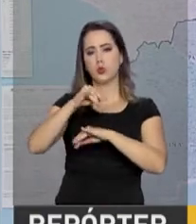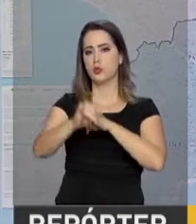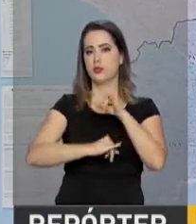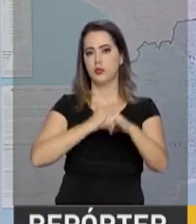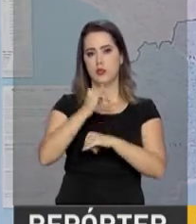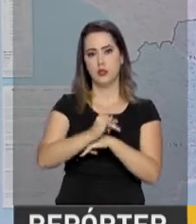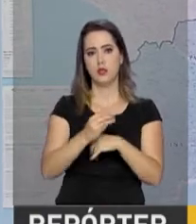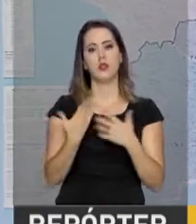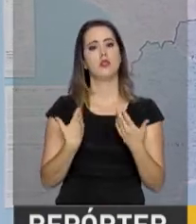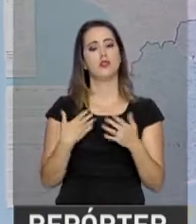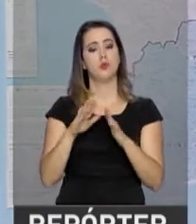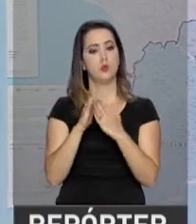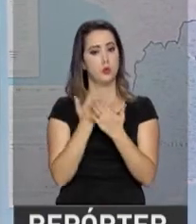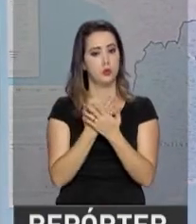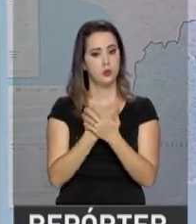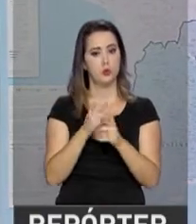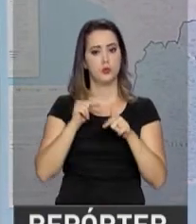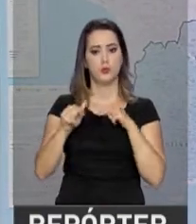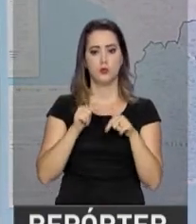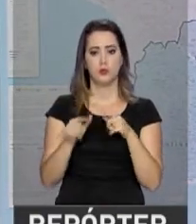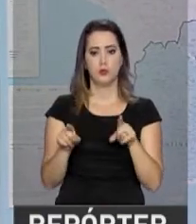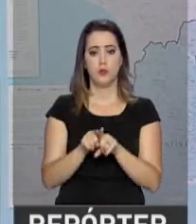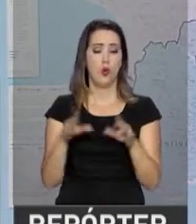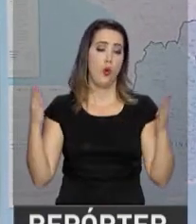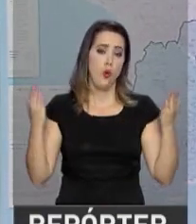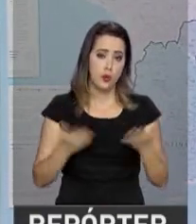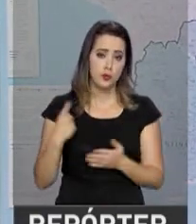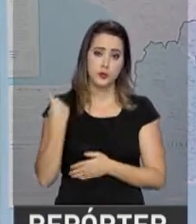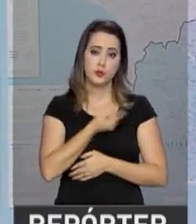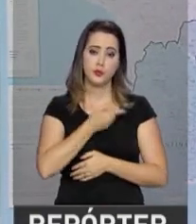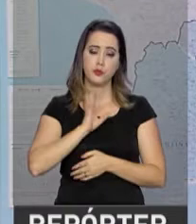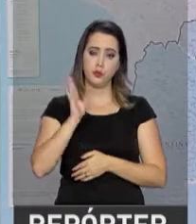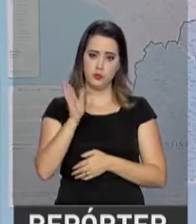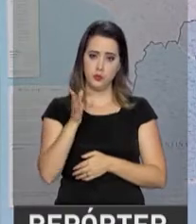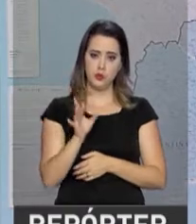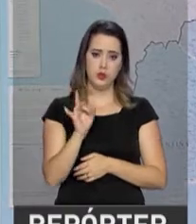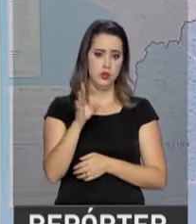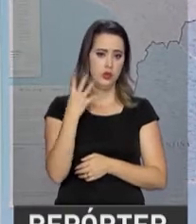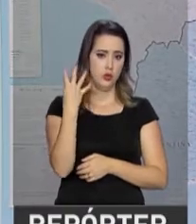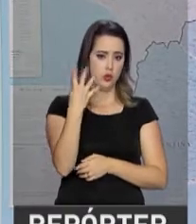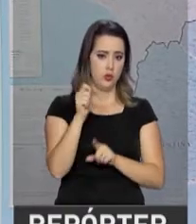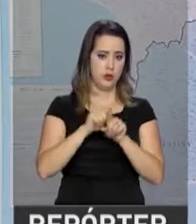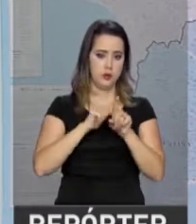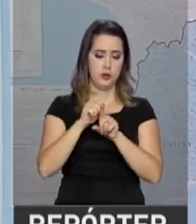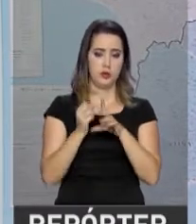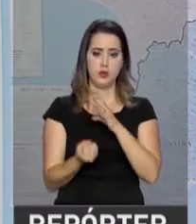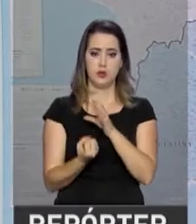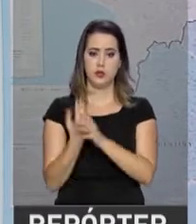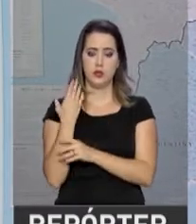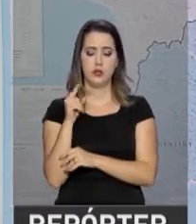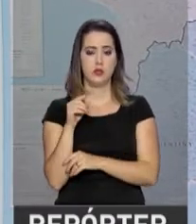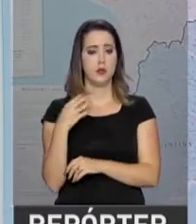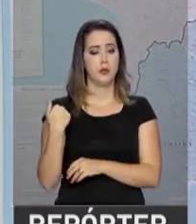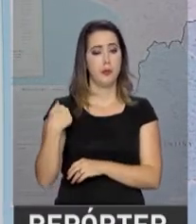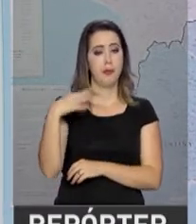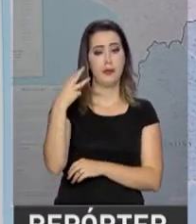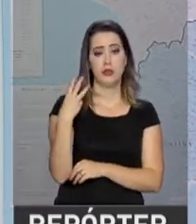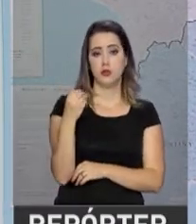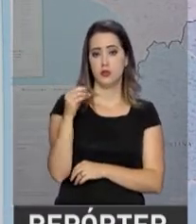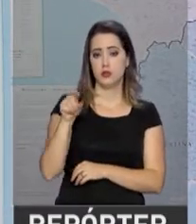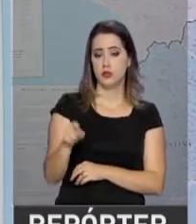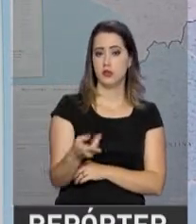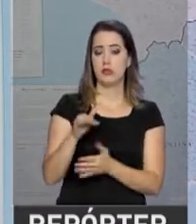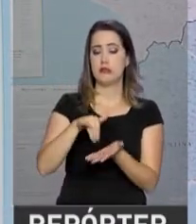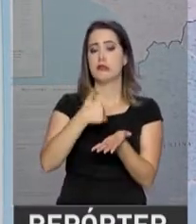na escola do trabalhador é e hoje nós temos com apenas quatro meses de criação mais de 300 mil